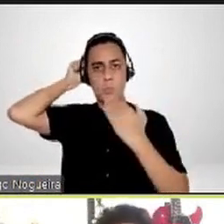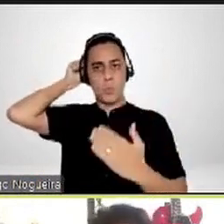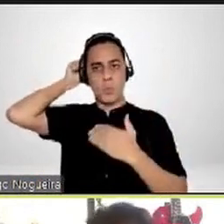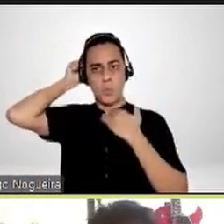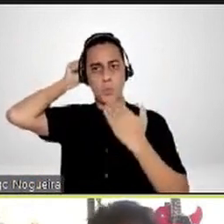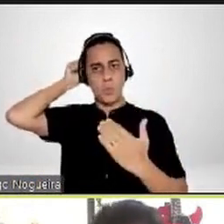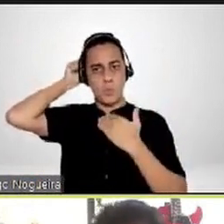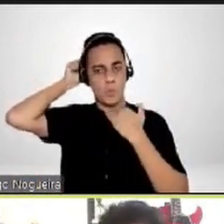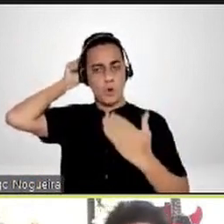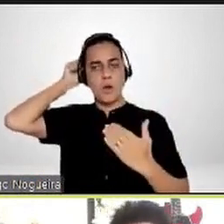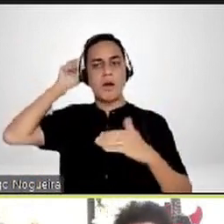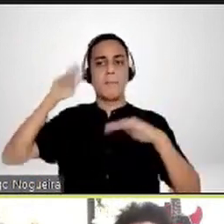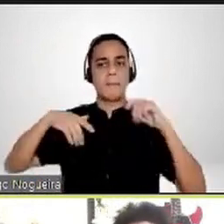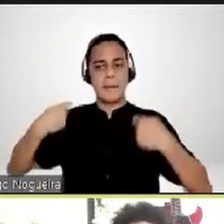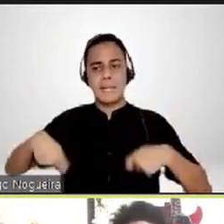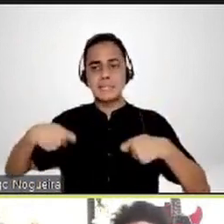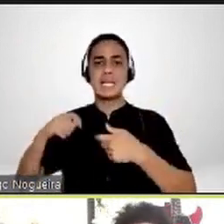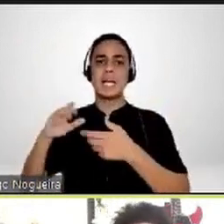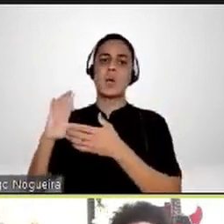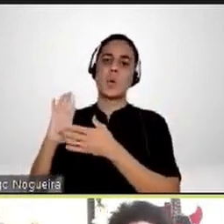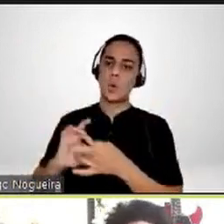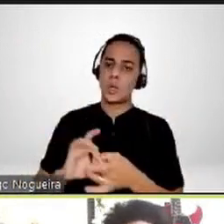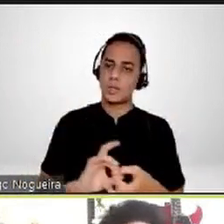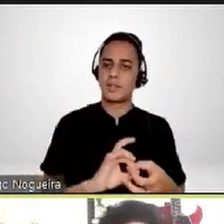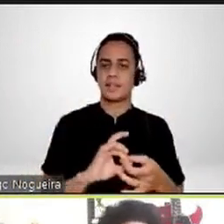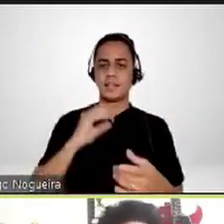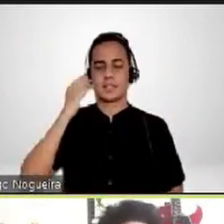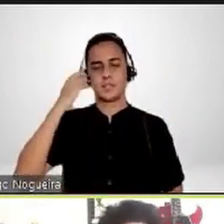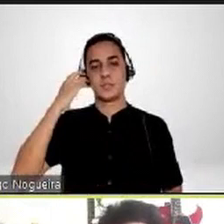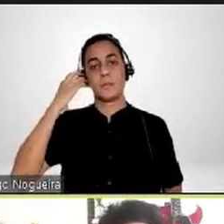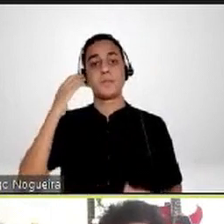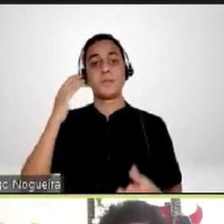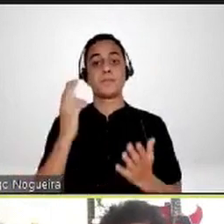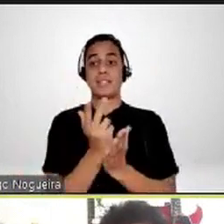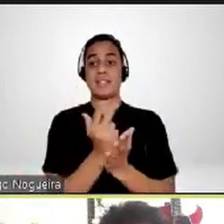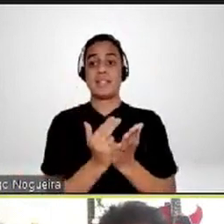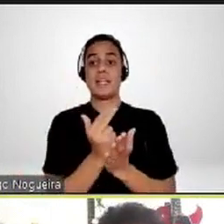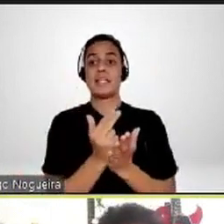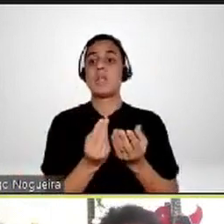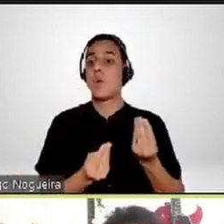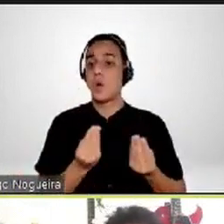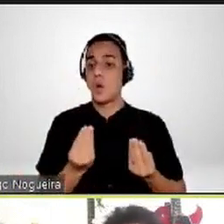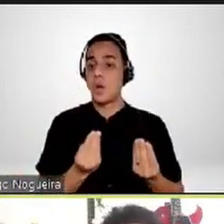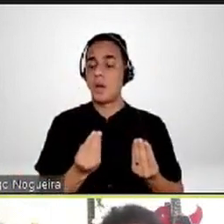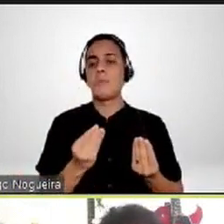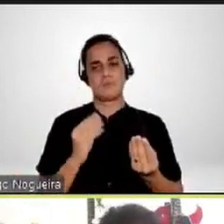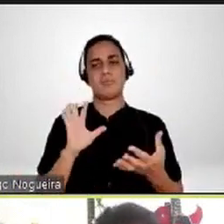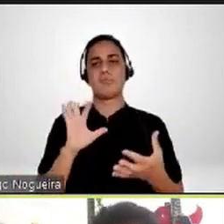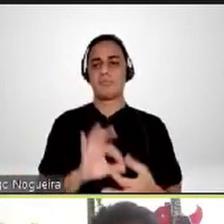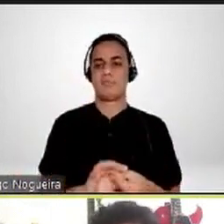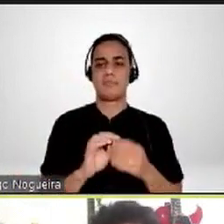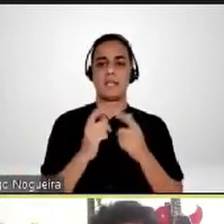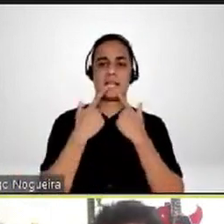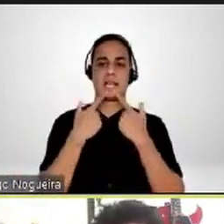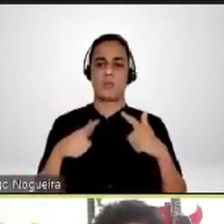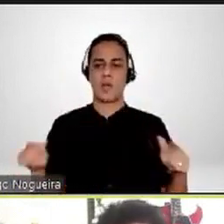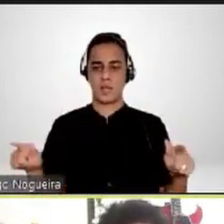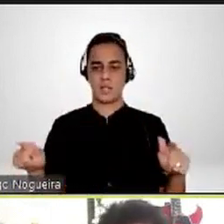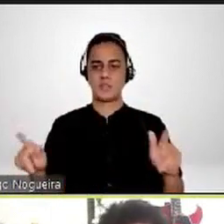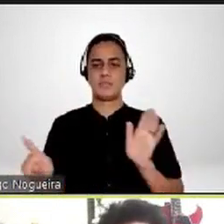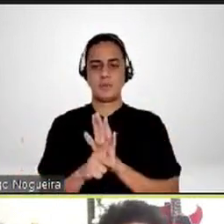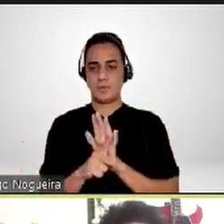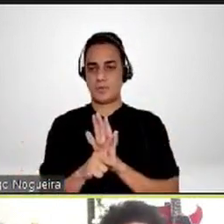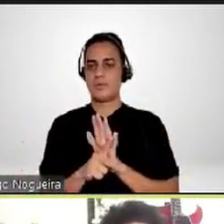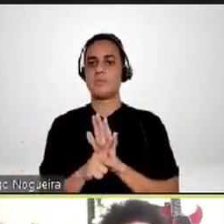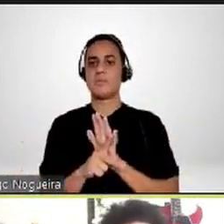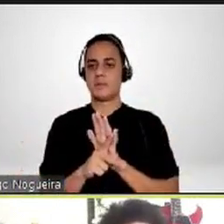de contextos. No caso do desenho, você só acessa na própria linguagem, né? A gente sabe que é exatamente